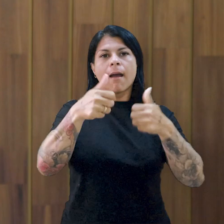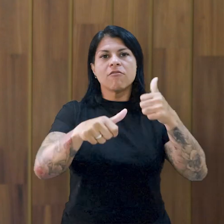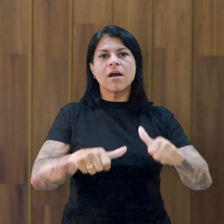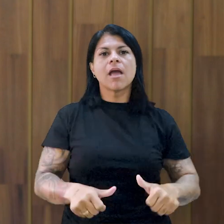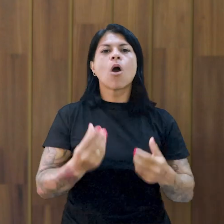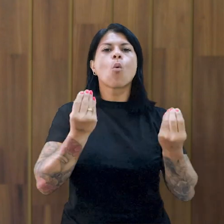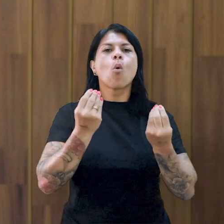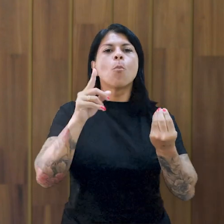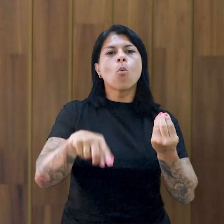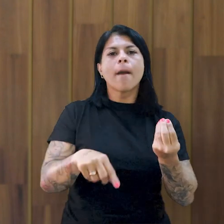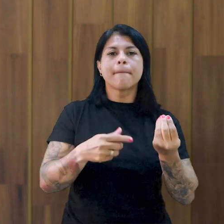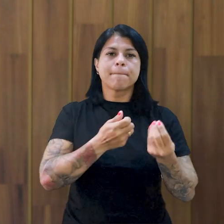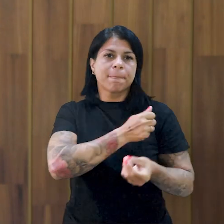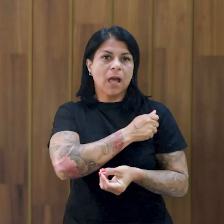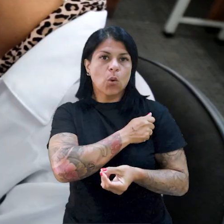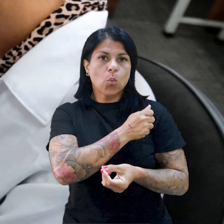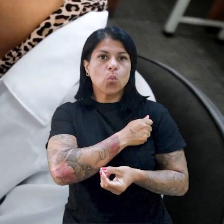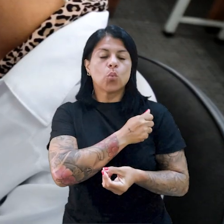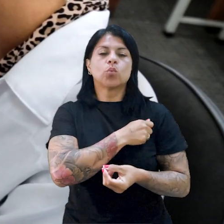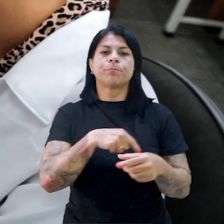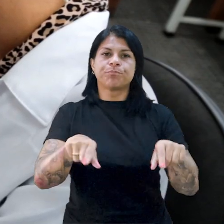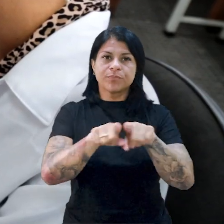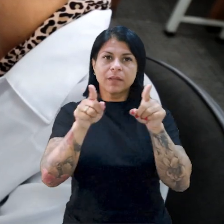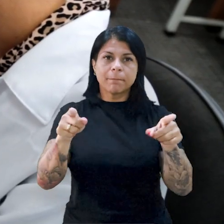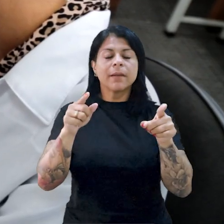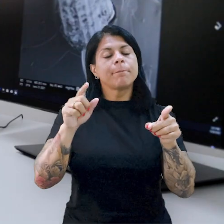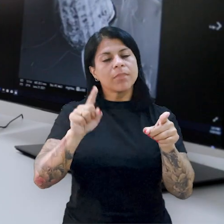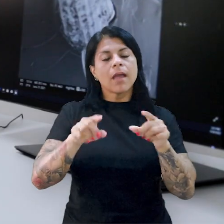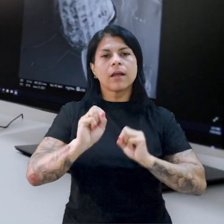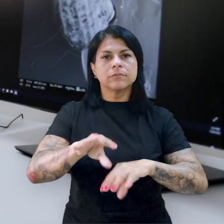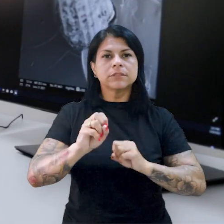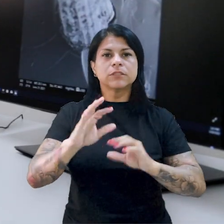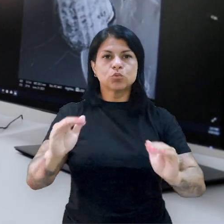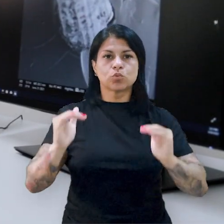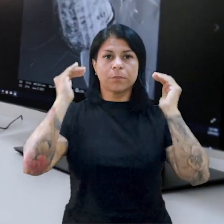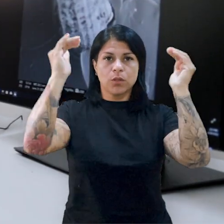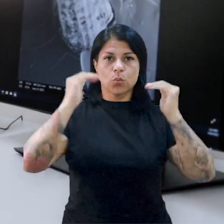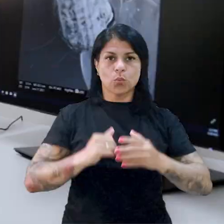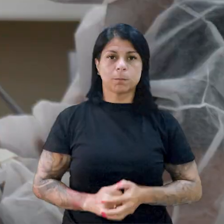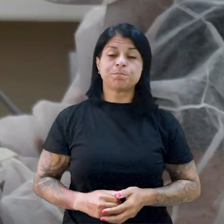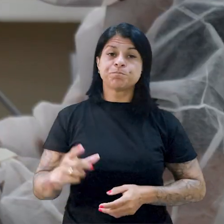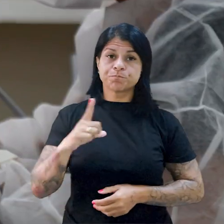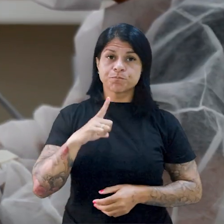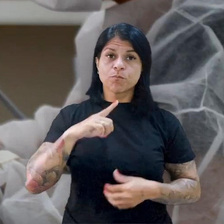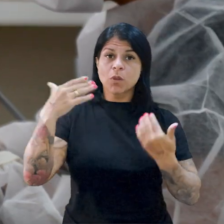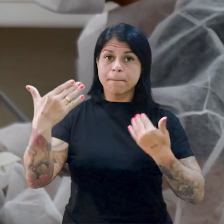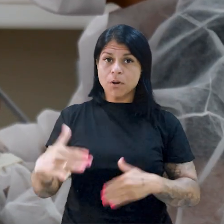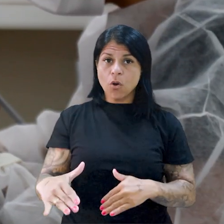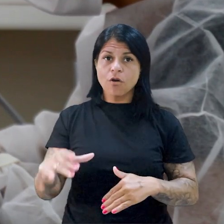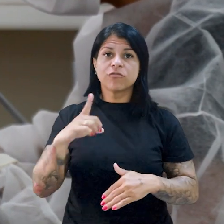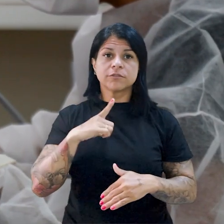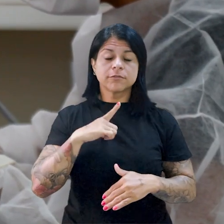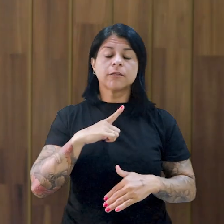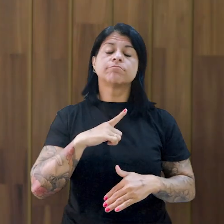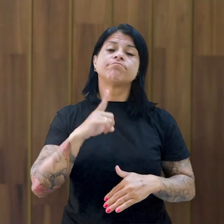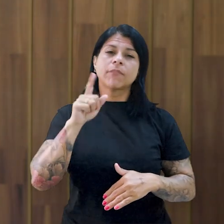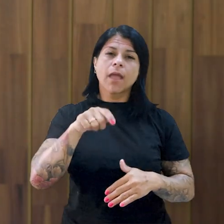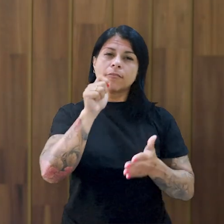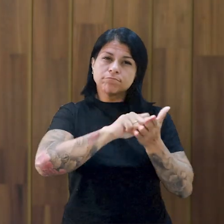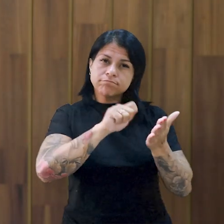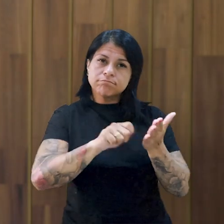poder avaliar o desempenho estudantil das instituições de ensino superior. É uma prova que consiste em